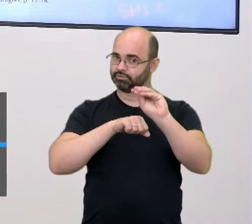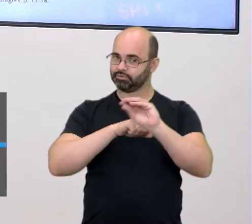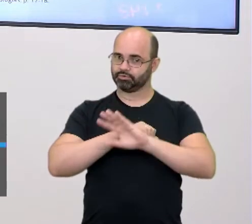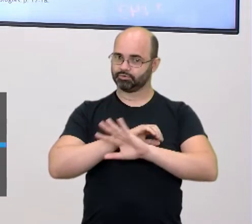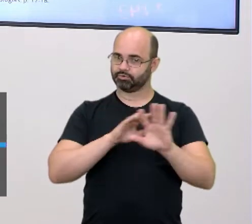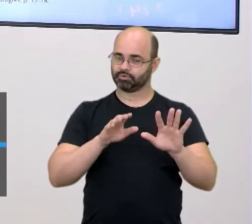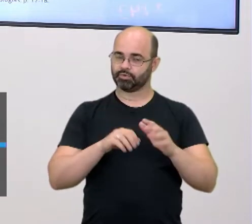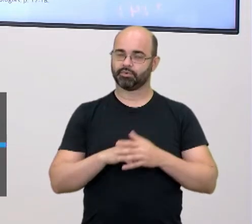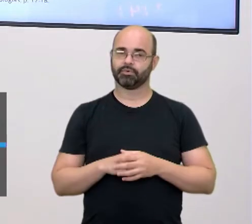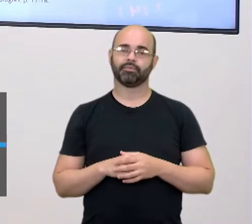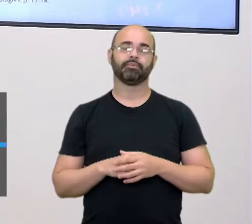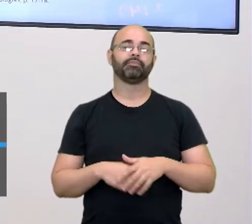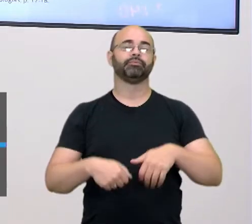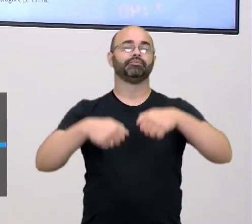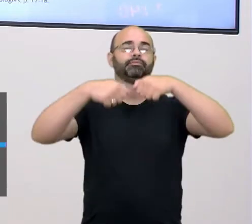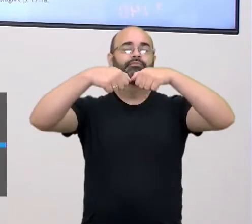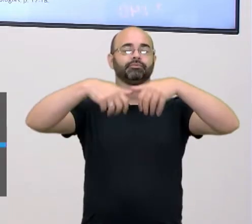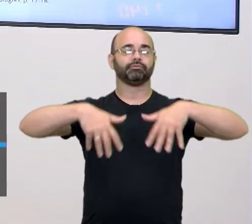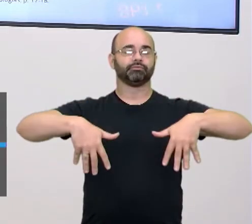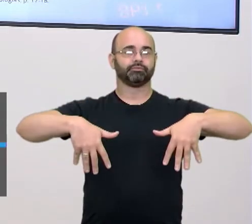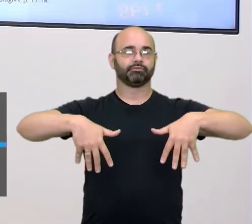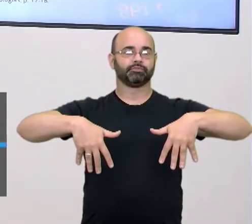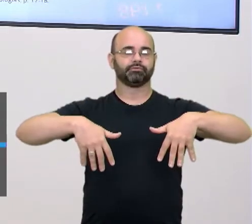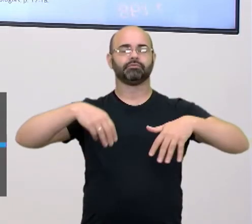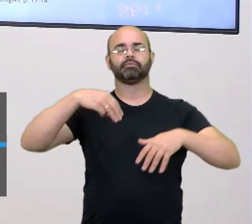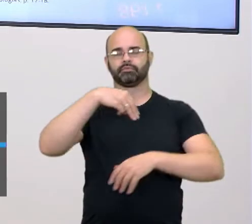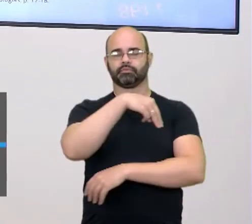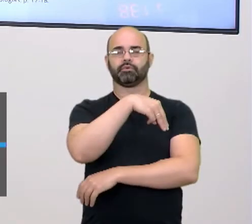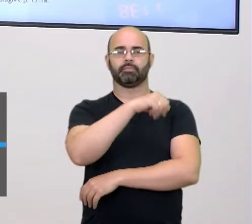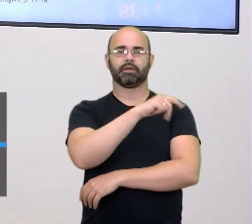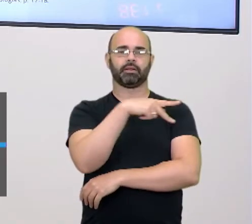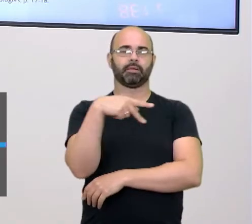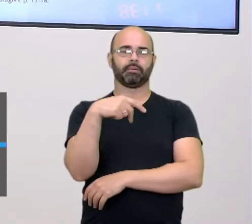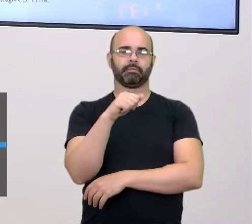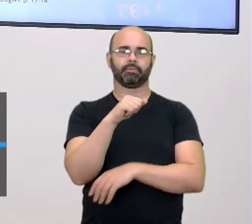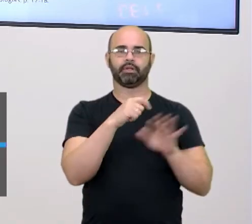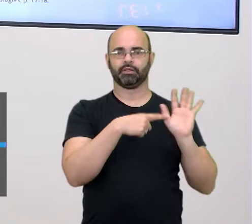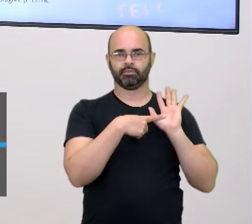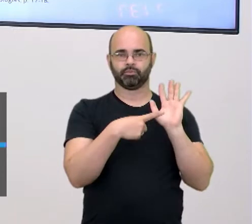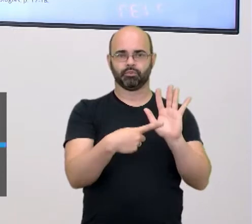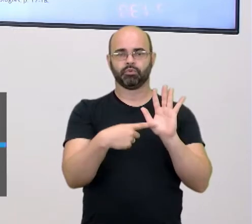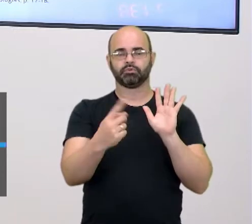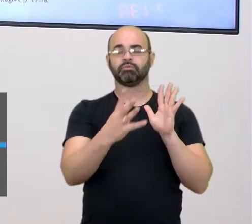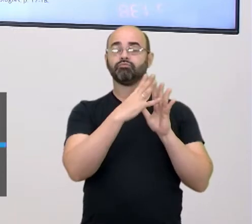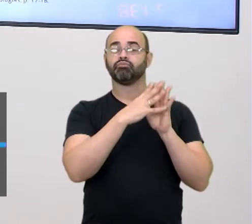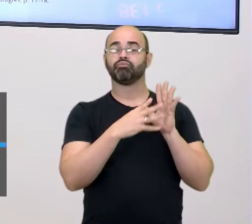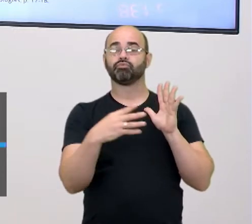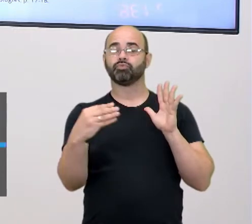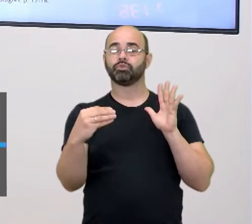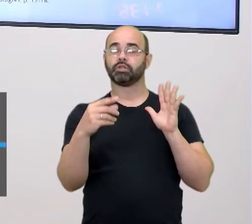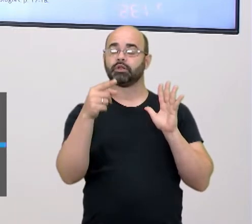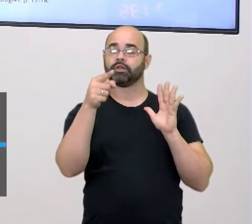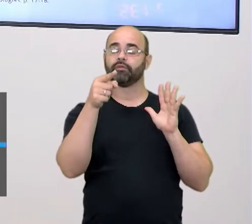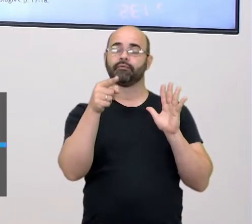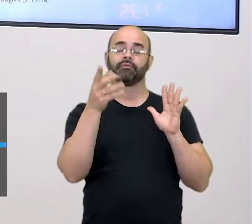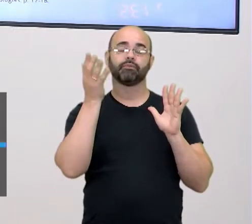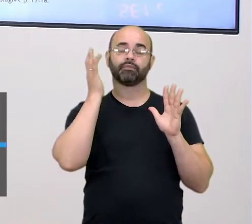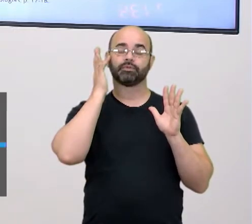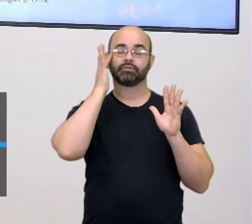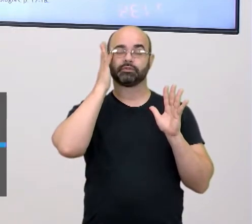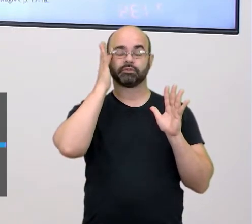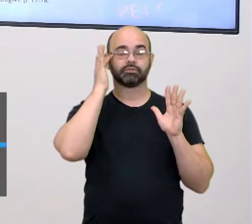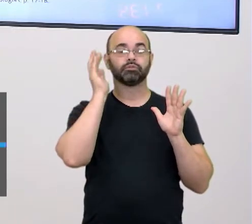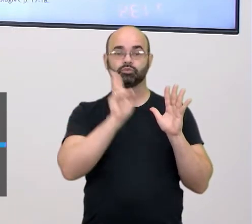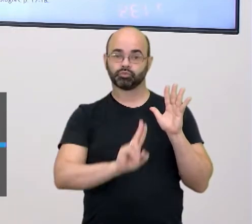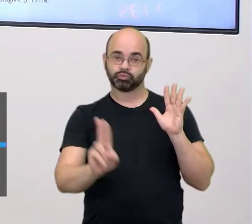aí, existe uma indicação dele no próprio mapa de como você vai acessar, existe um modelo que você pode